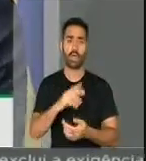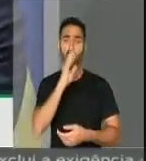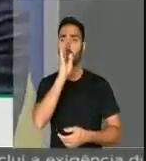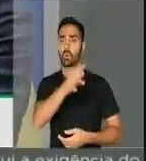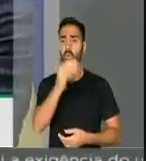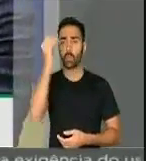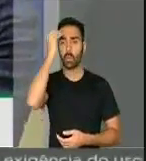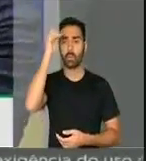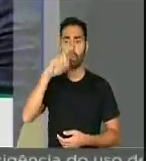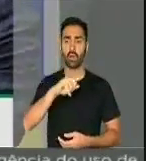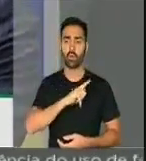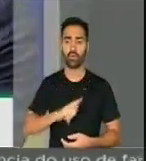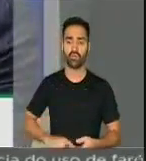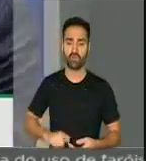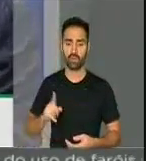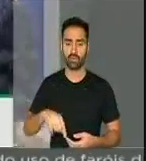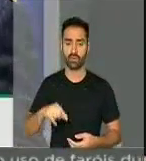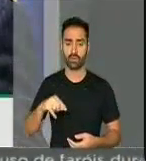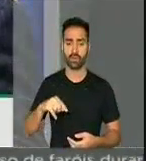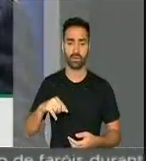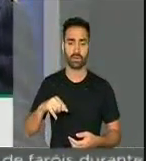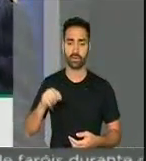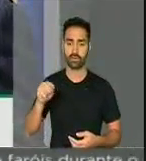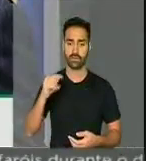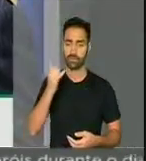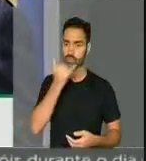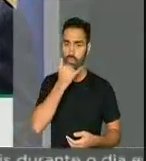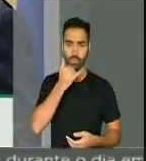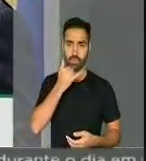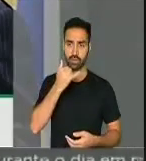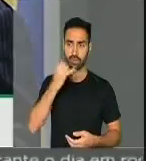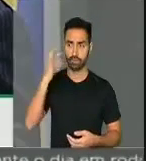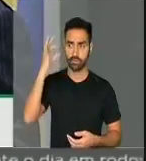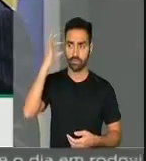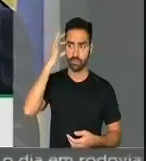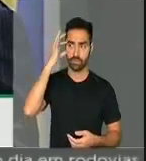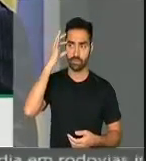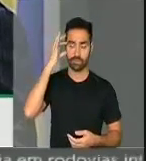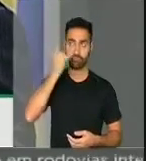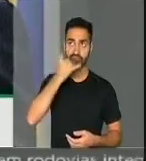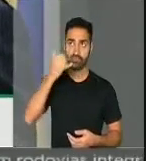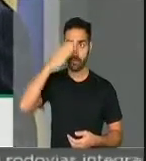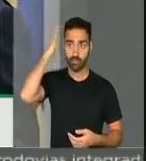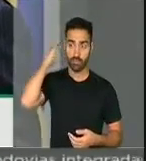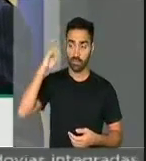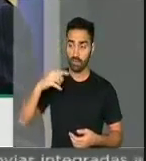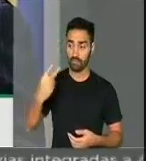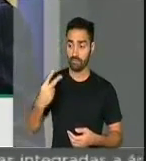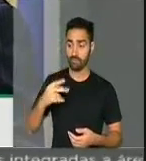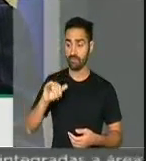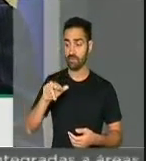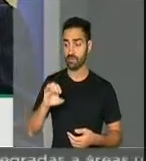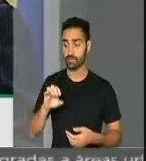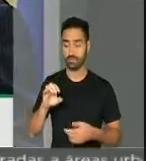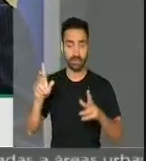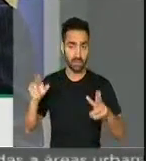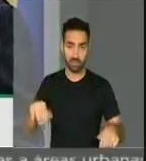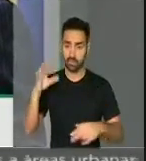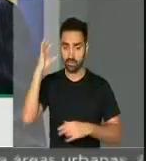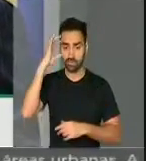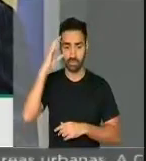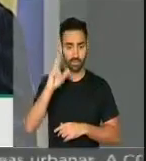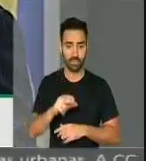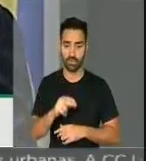está, que apenas é o Dilma II, porque é o mesmo governo, afinal de contas, Michel Temer era o vice-presidente da